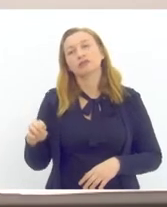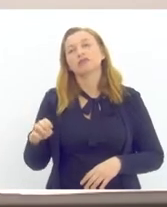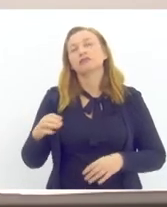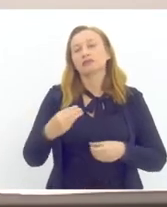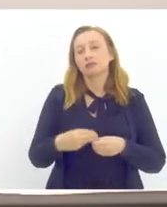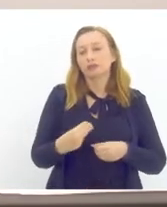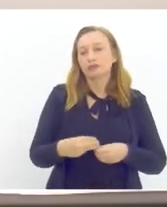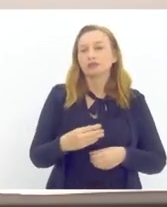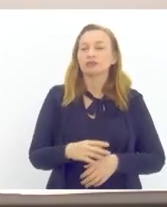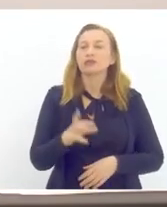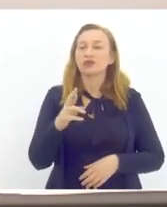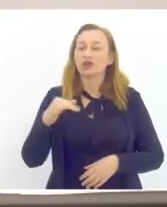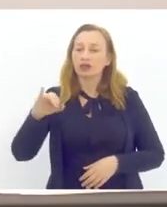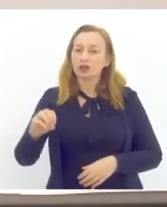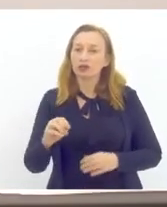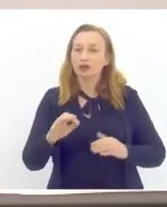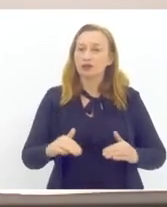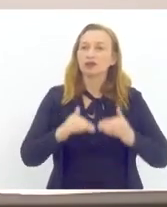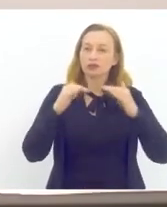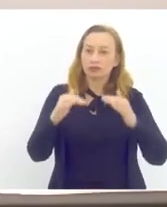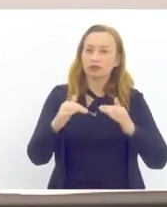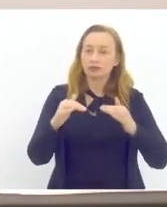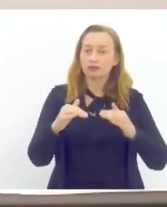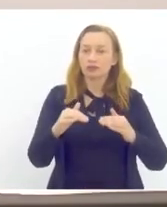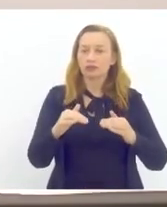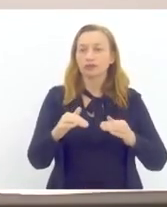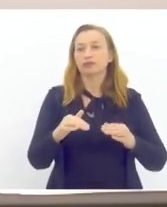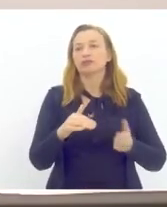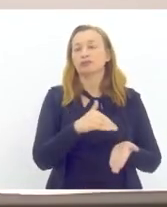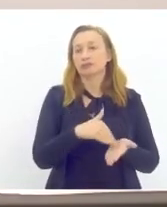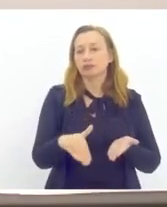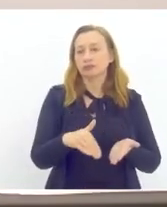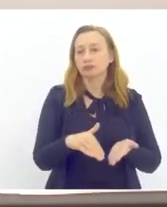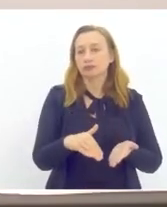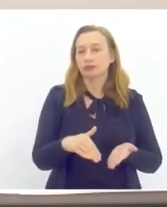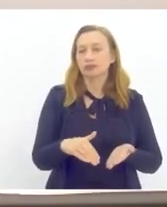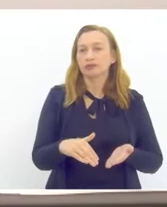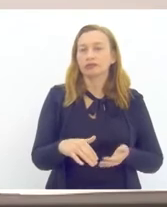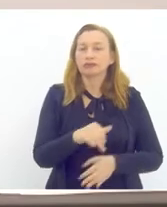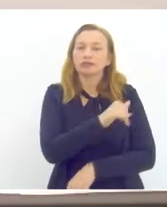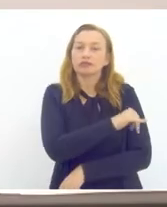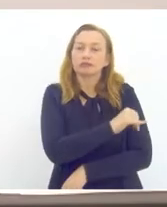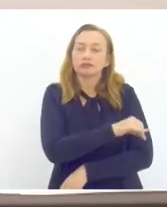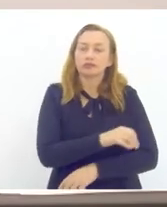Martins, subsecretário de Tributação do Rio de Janeiro,